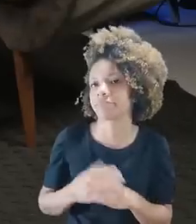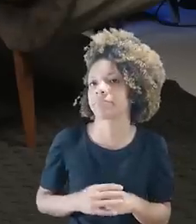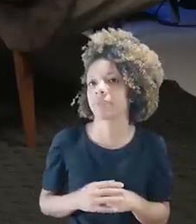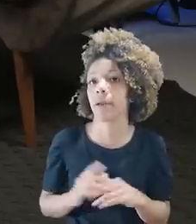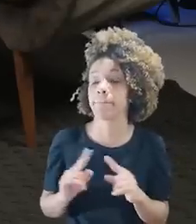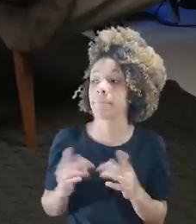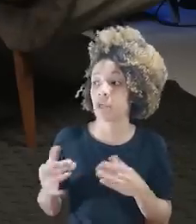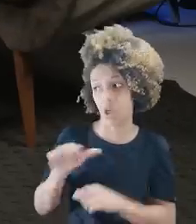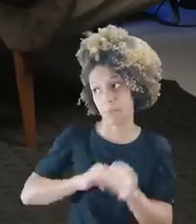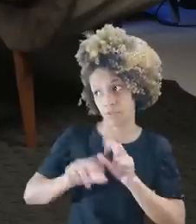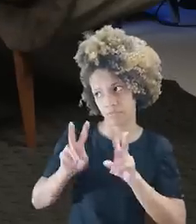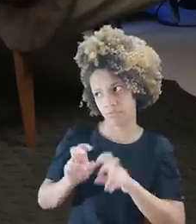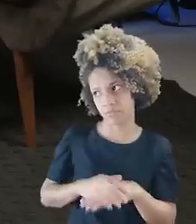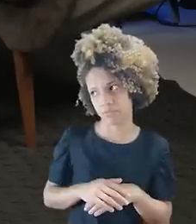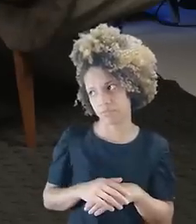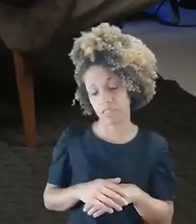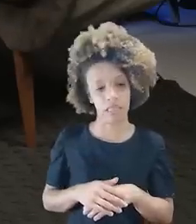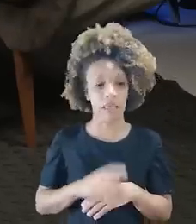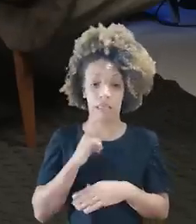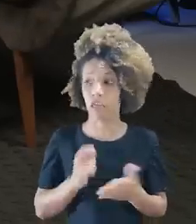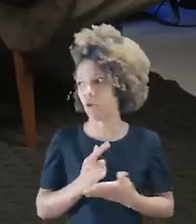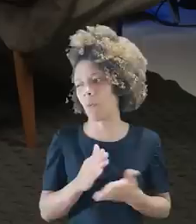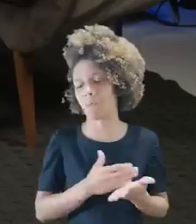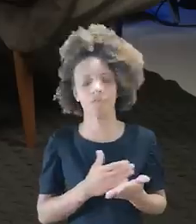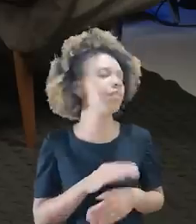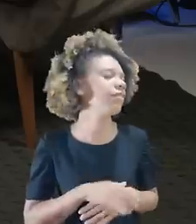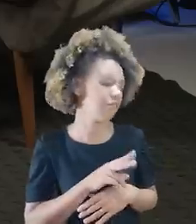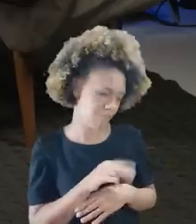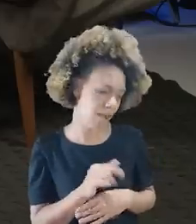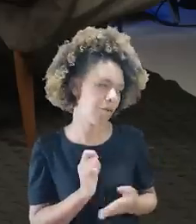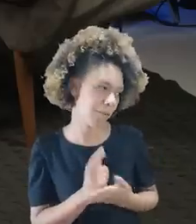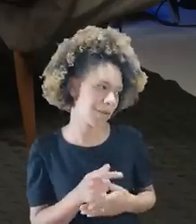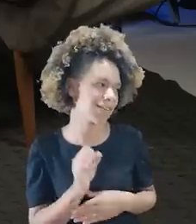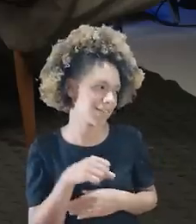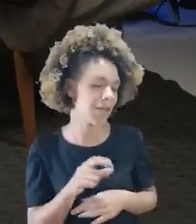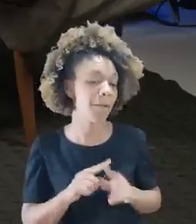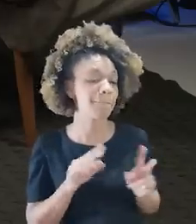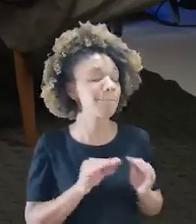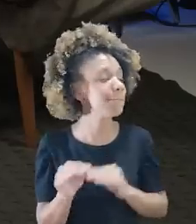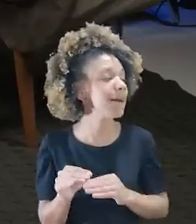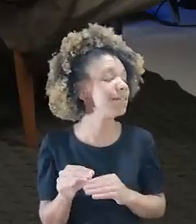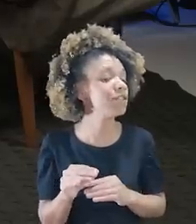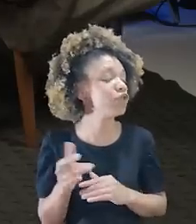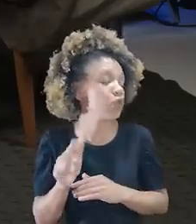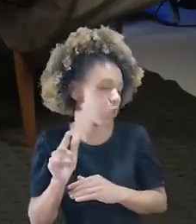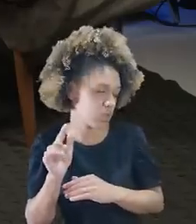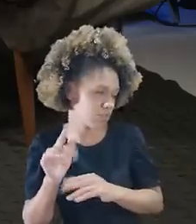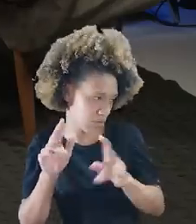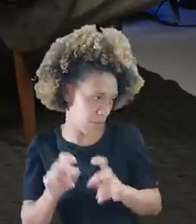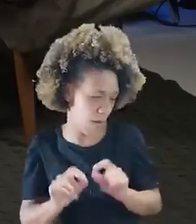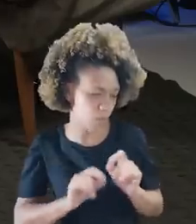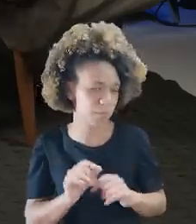quando você ã você falou um negócio agora que mexeu muito comigo que é o seguinte o quanto é é